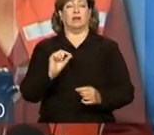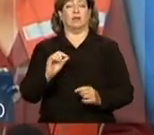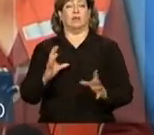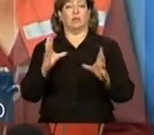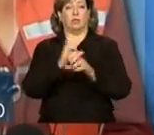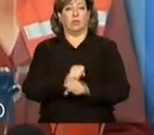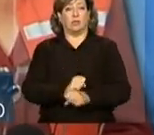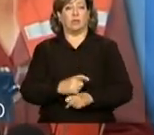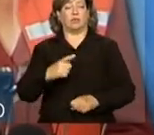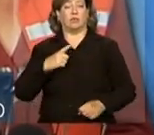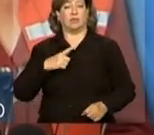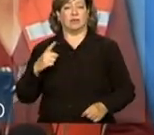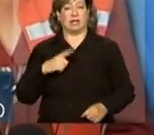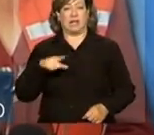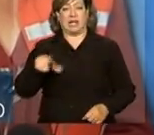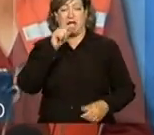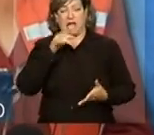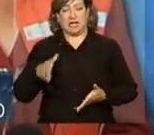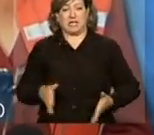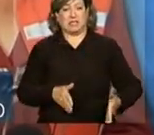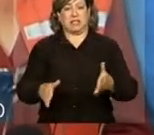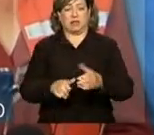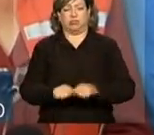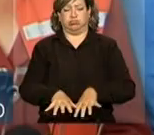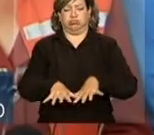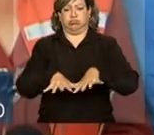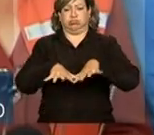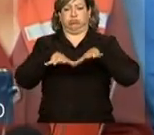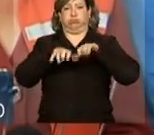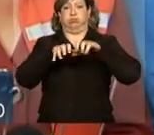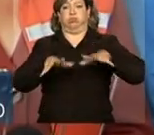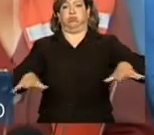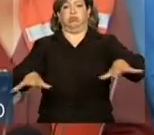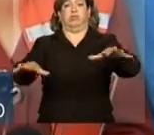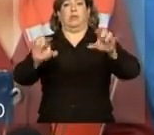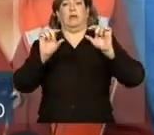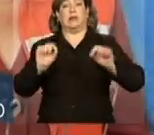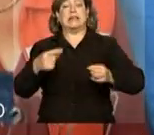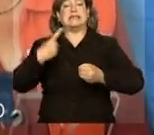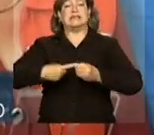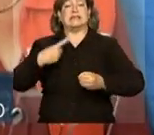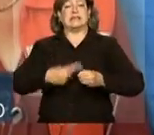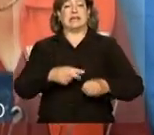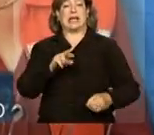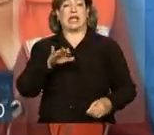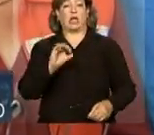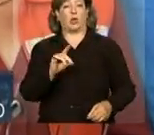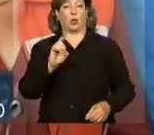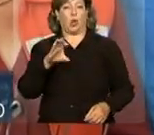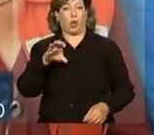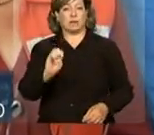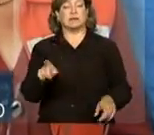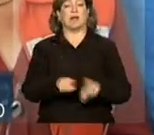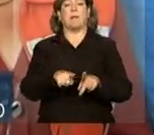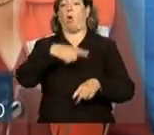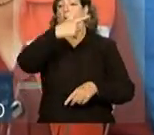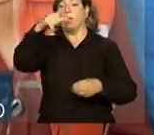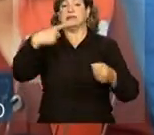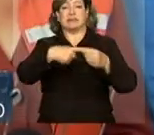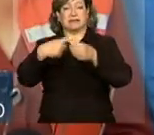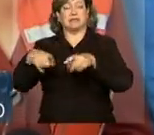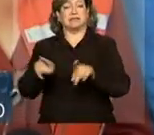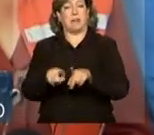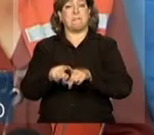cota do Rio, né? Isso inunda grande parte da cidade do Rio Doce e outras cidades que sofreram também